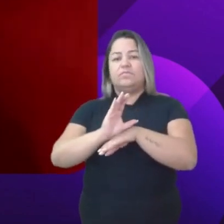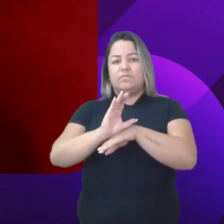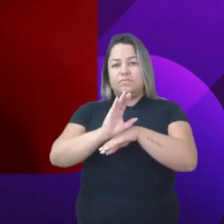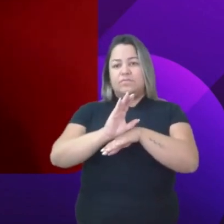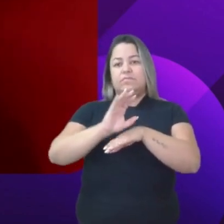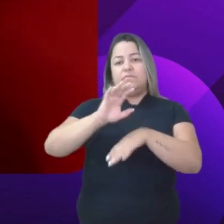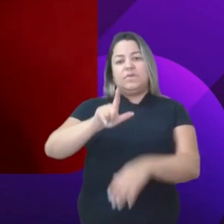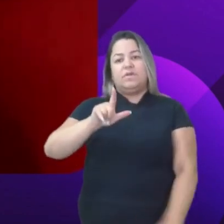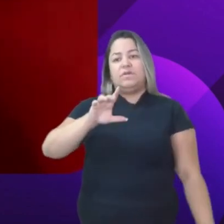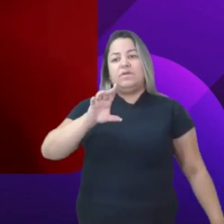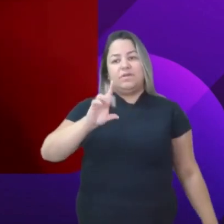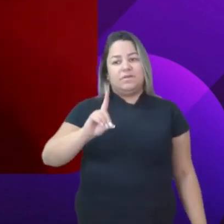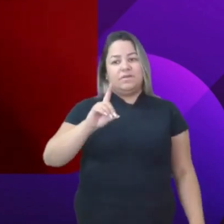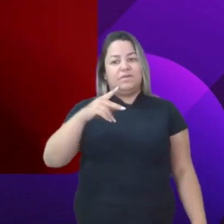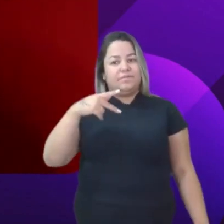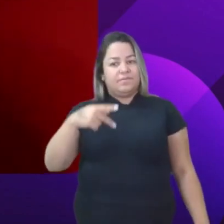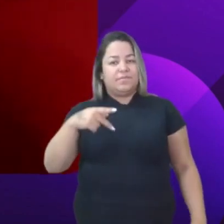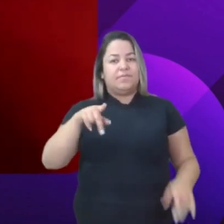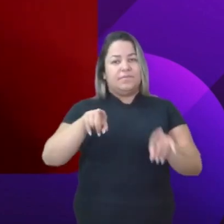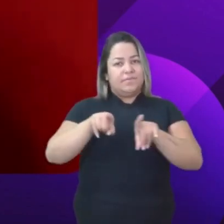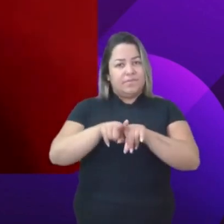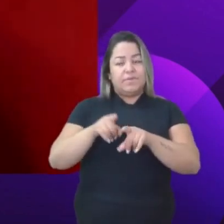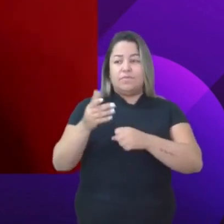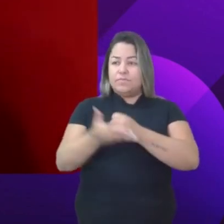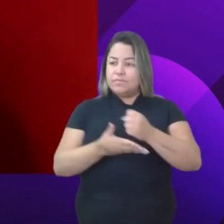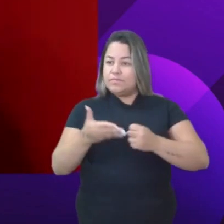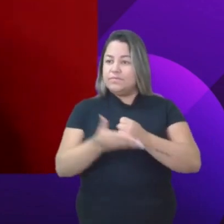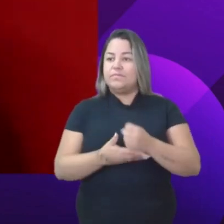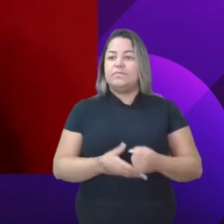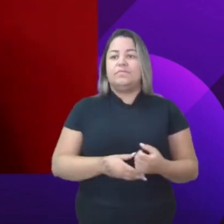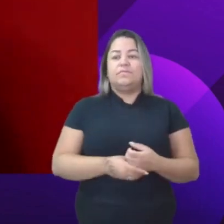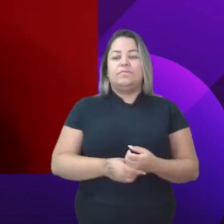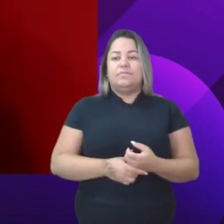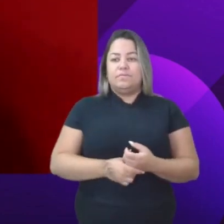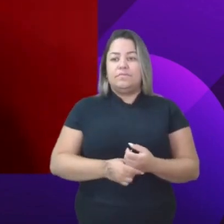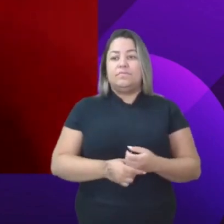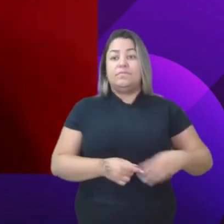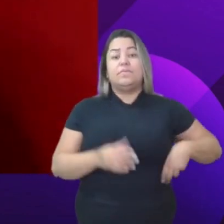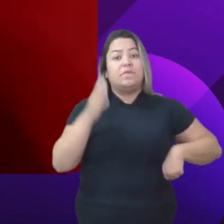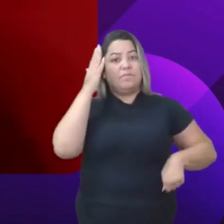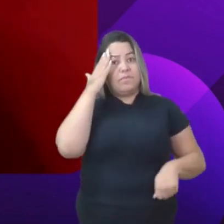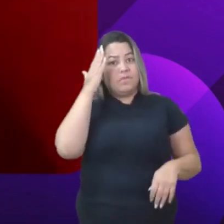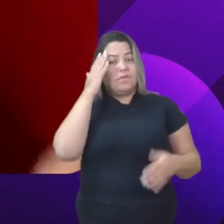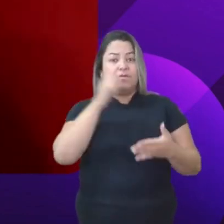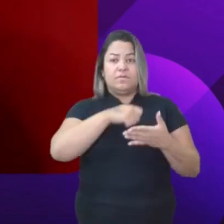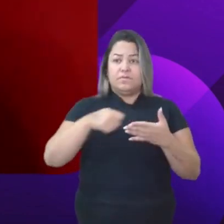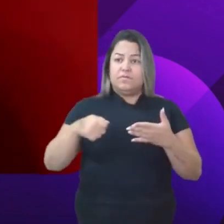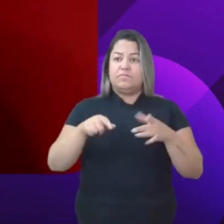na LDB, na Lei de Diretrizes e Bases, saber o que está escrito no ECA, saber o que está escrito